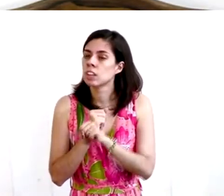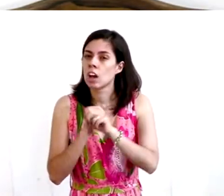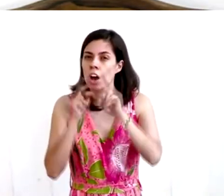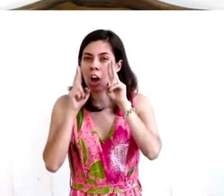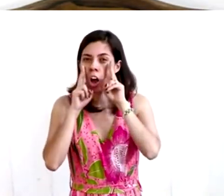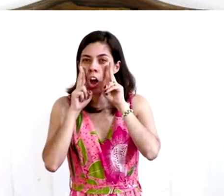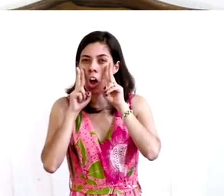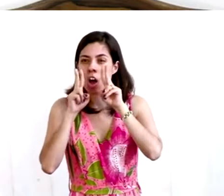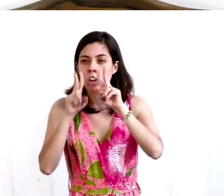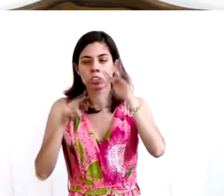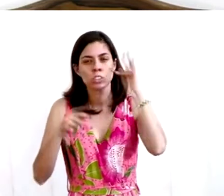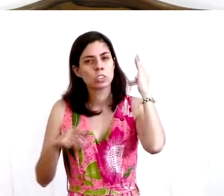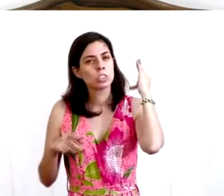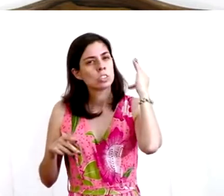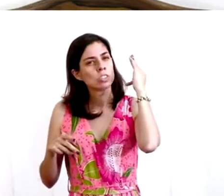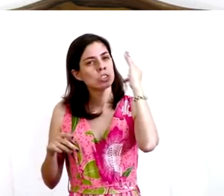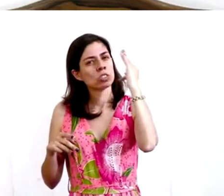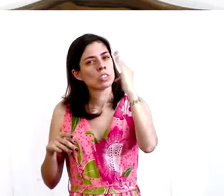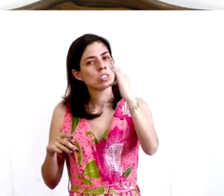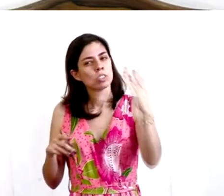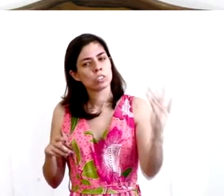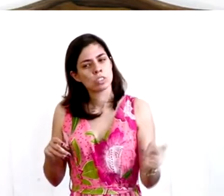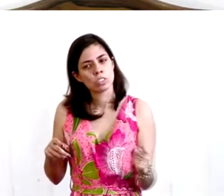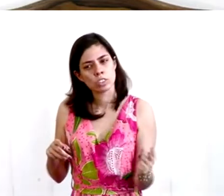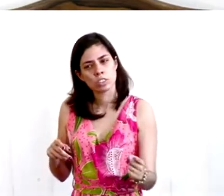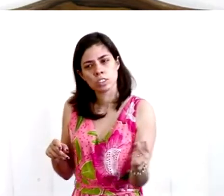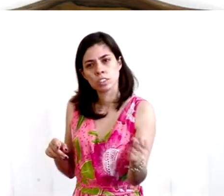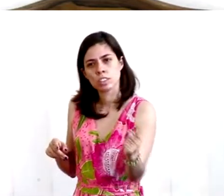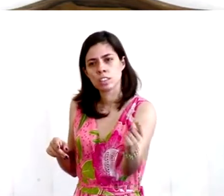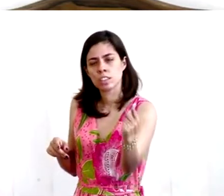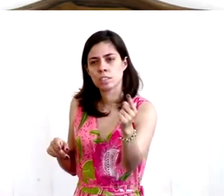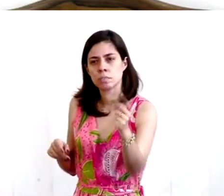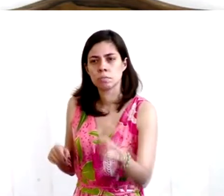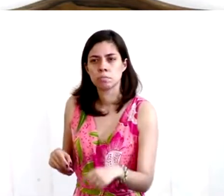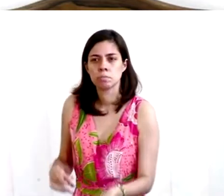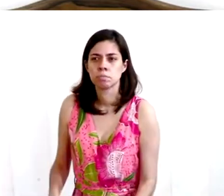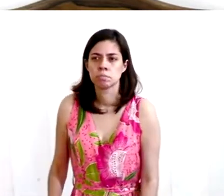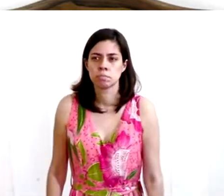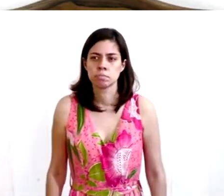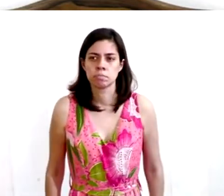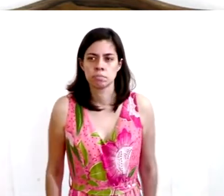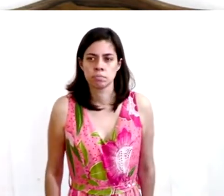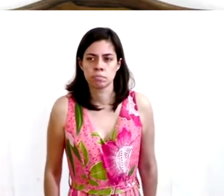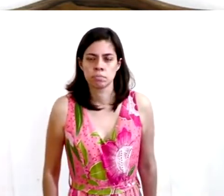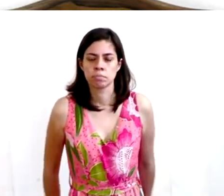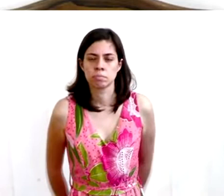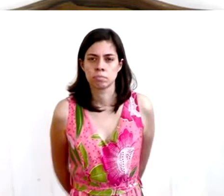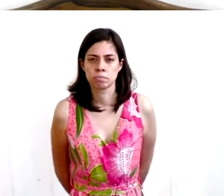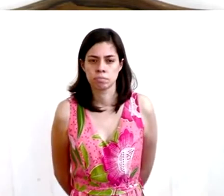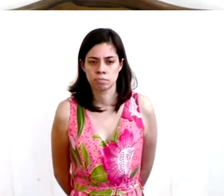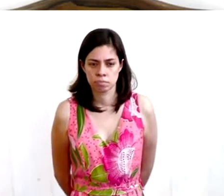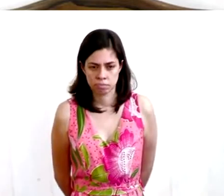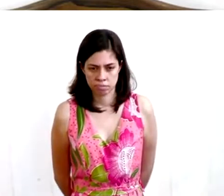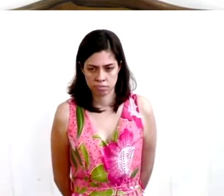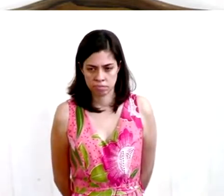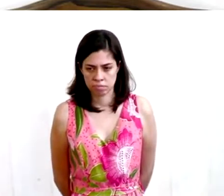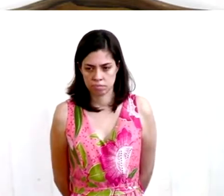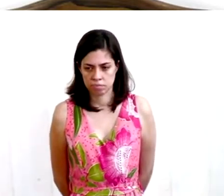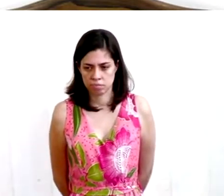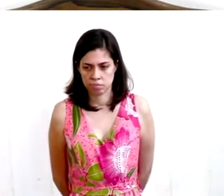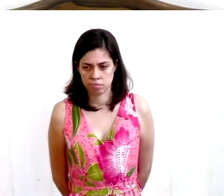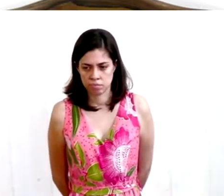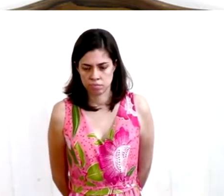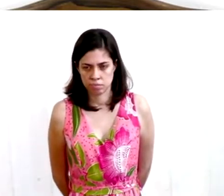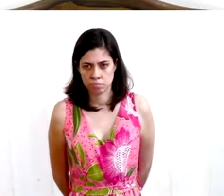futuro verdadeiro de eternidade. É isso que João estava falando. João estava dizendo: olha, João